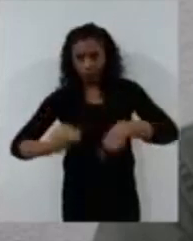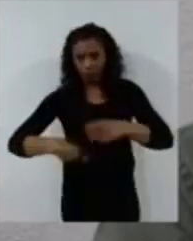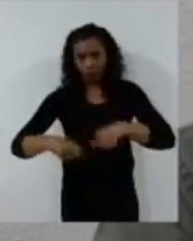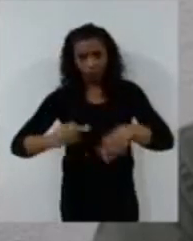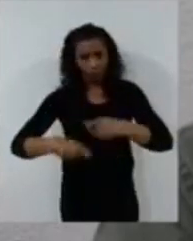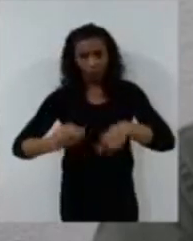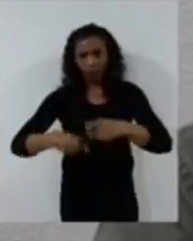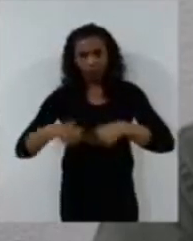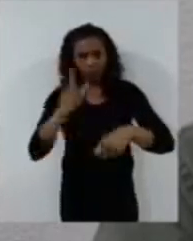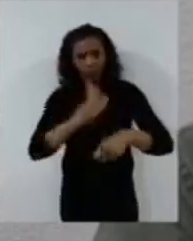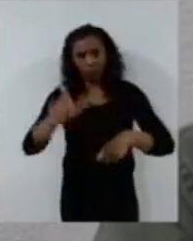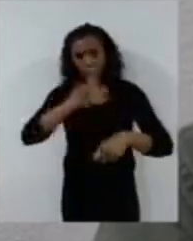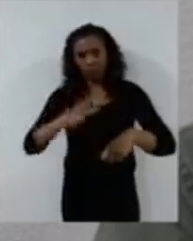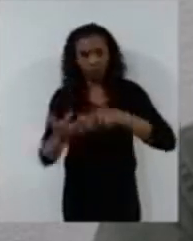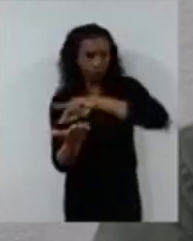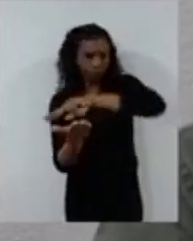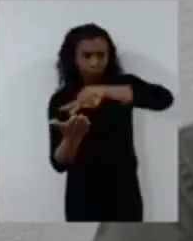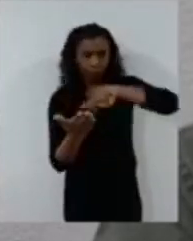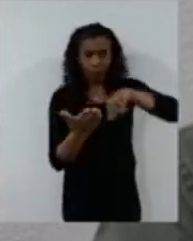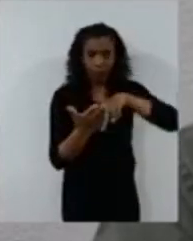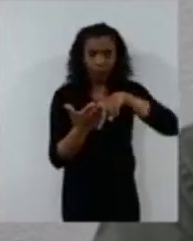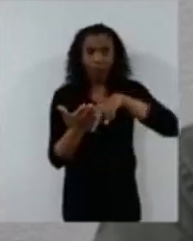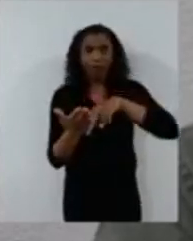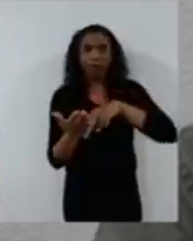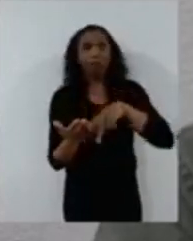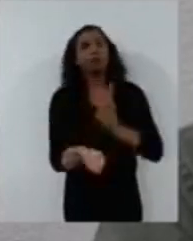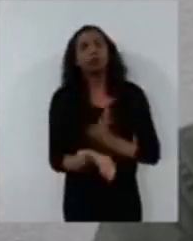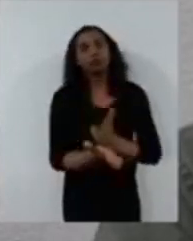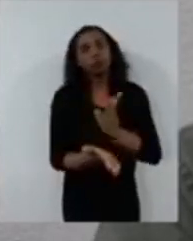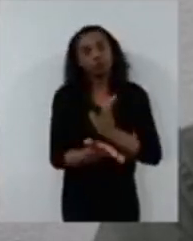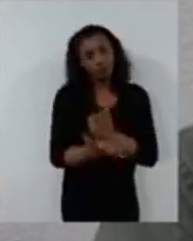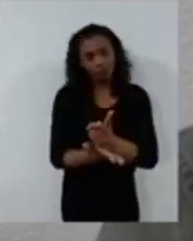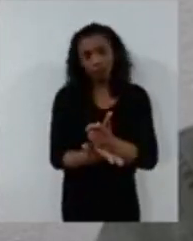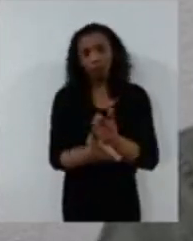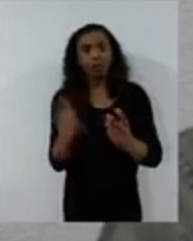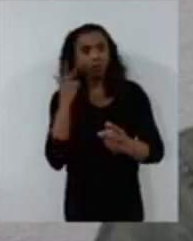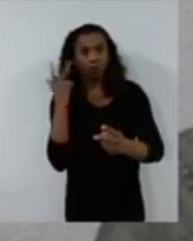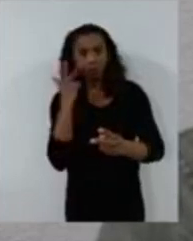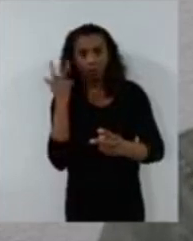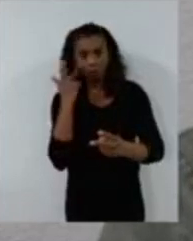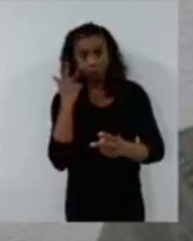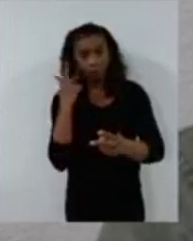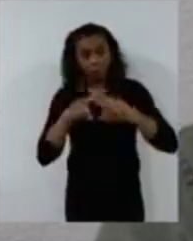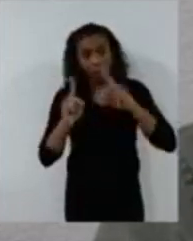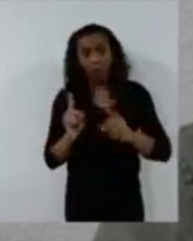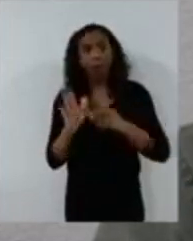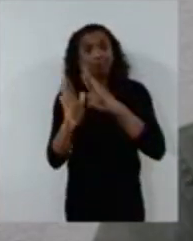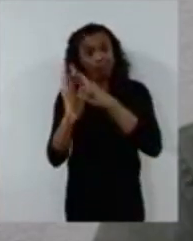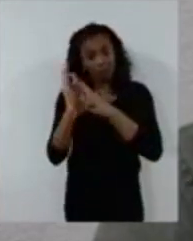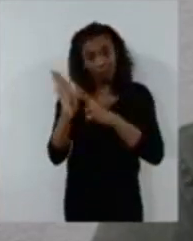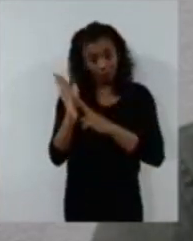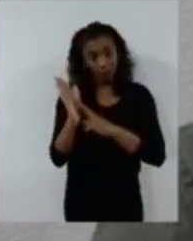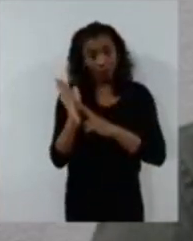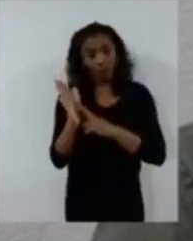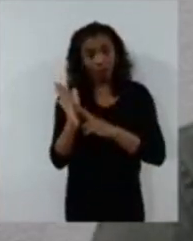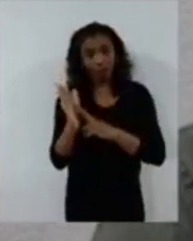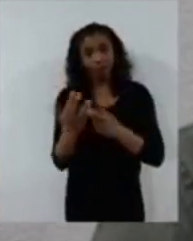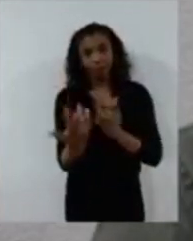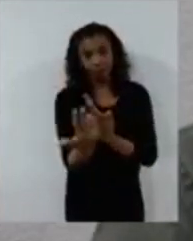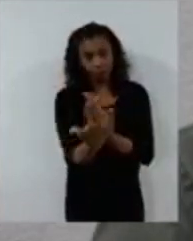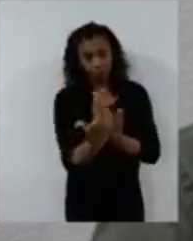permanecerão com o mesmo funcionamento, com as mesmas regras durante a